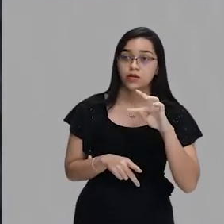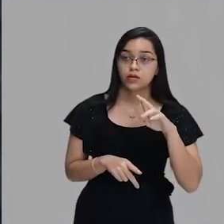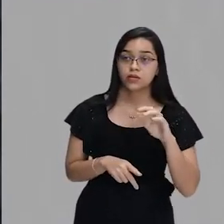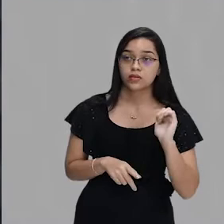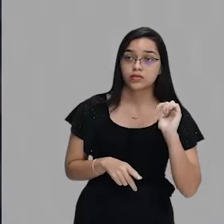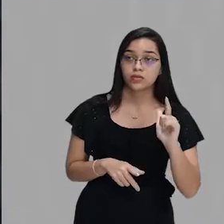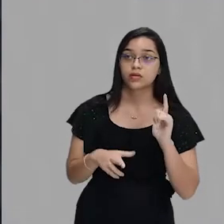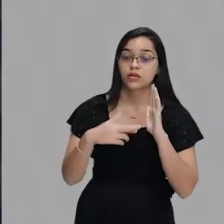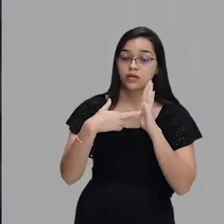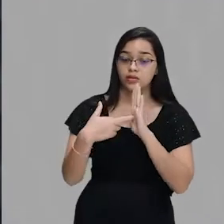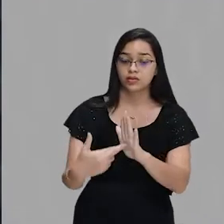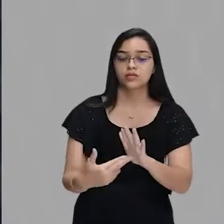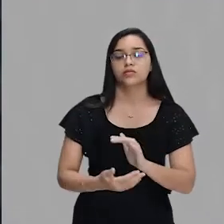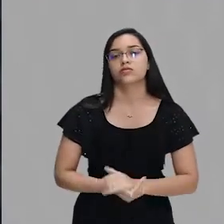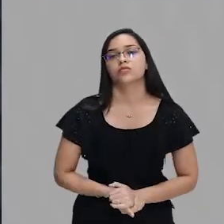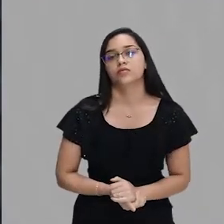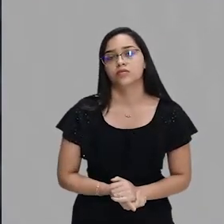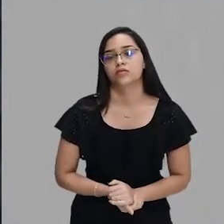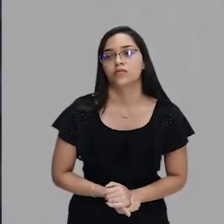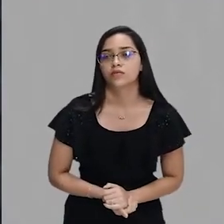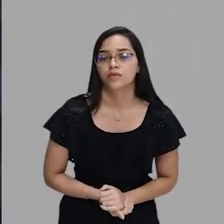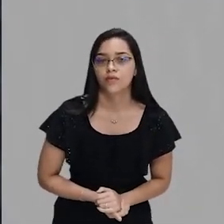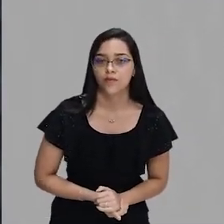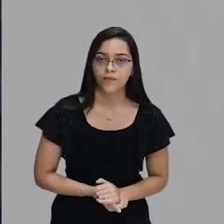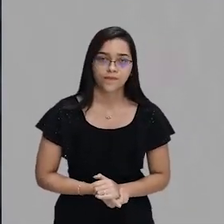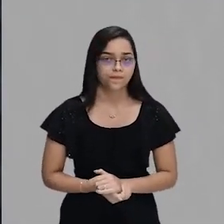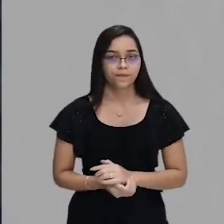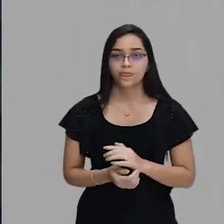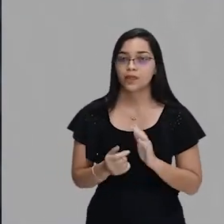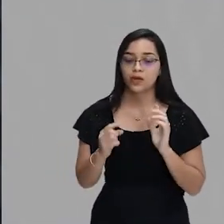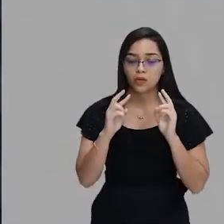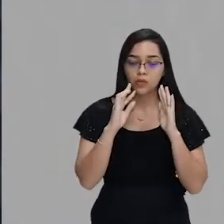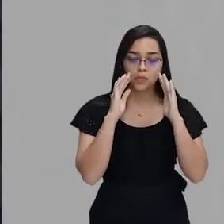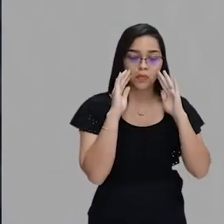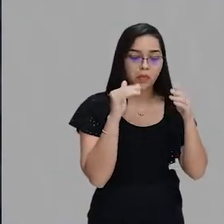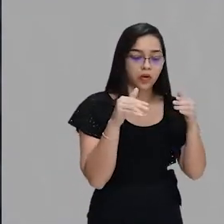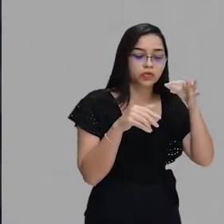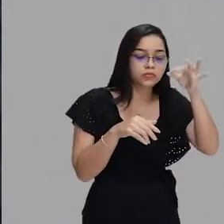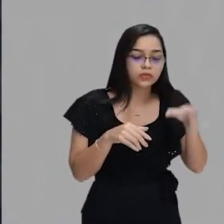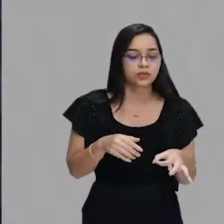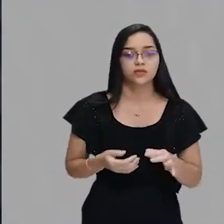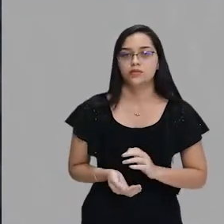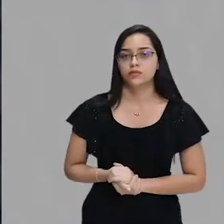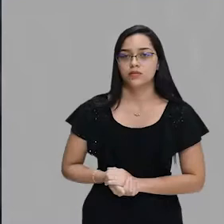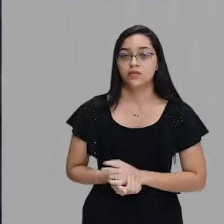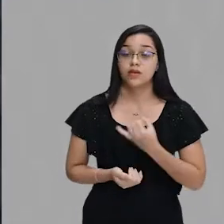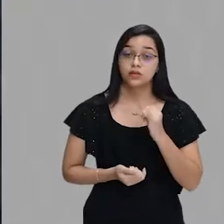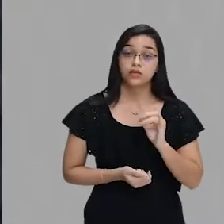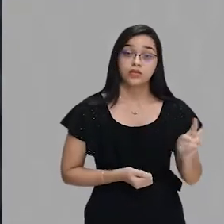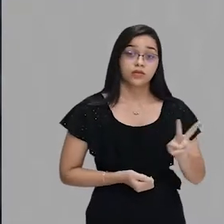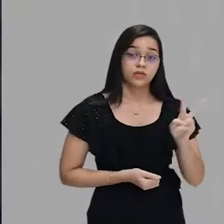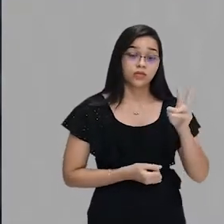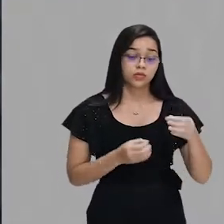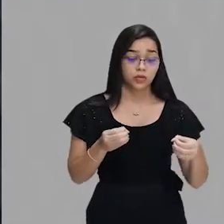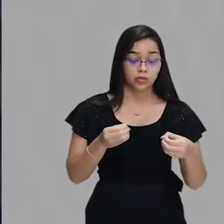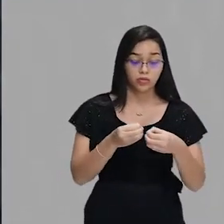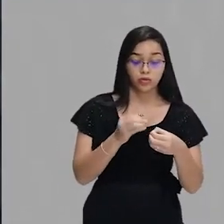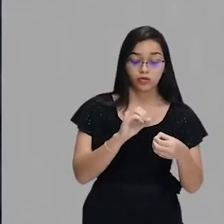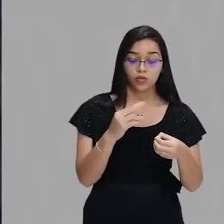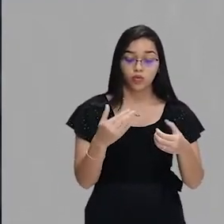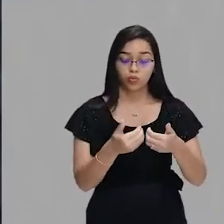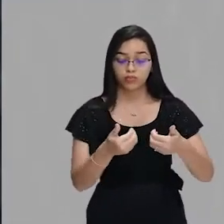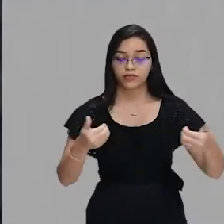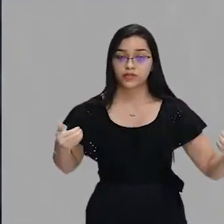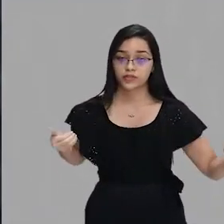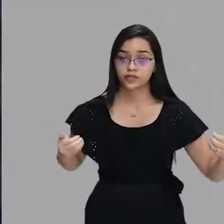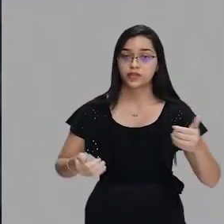valores representativos. Eles não apontam regularidade. Se os valores estão próximos, se os valores